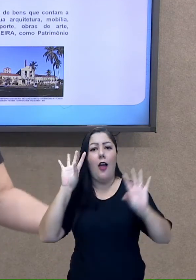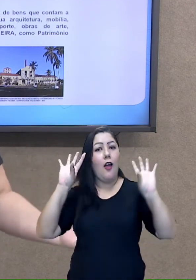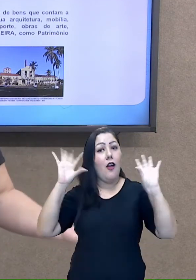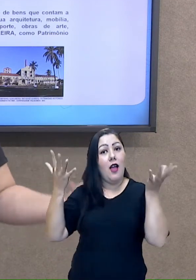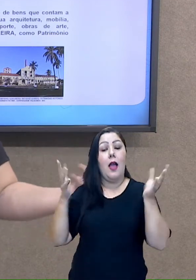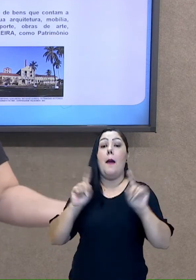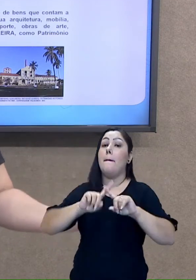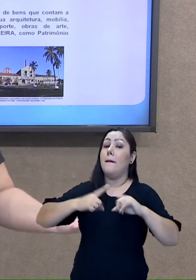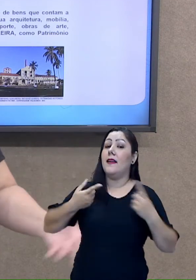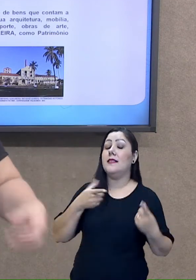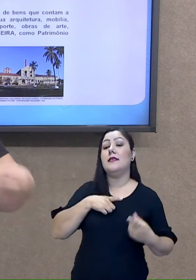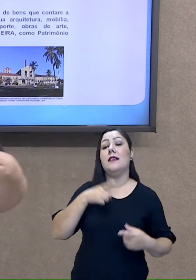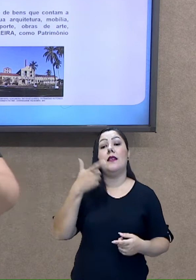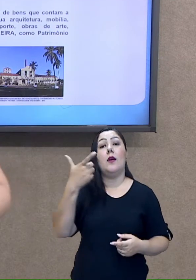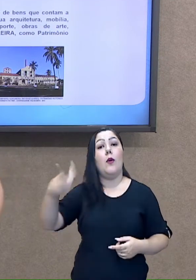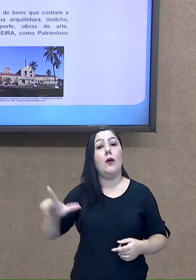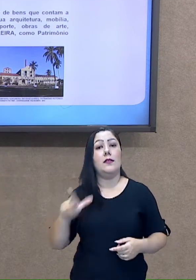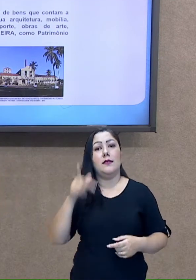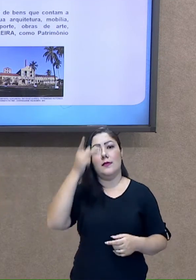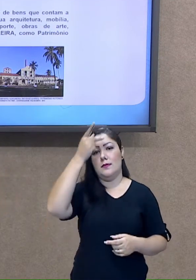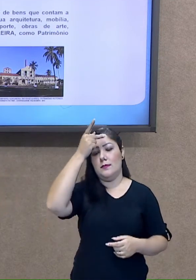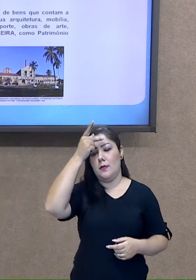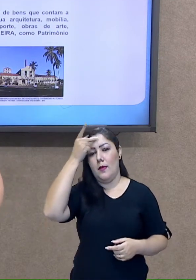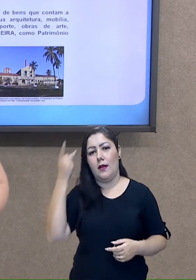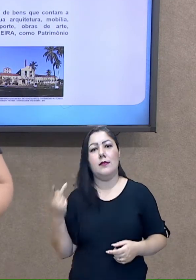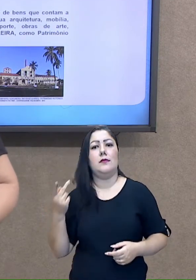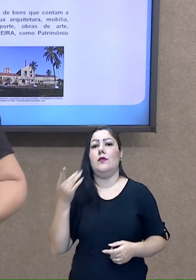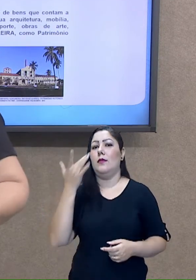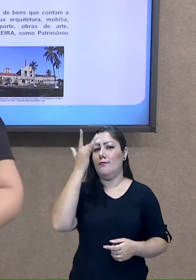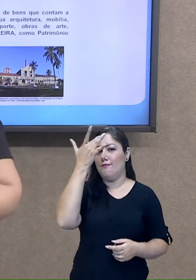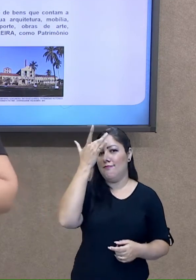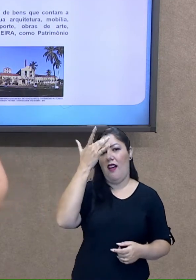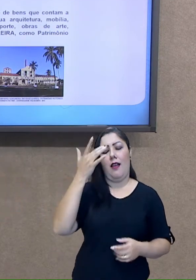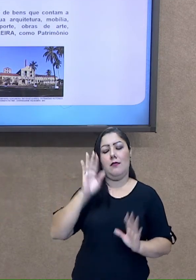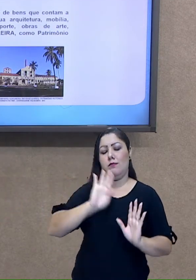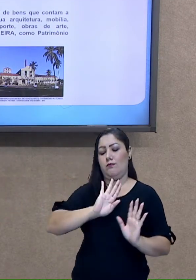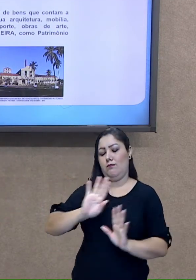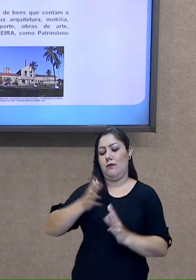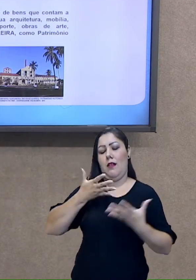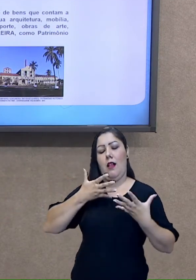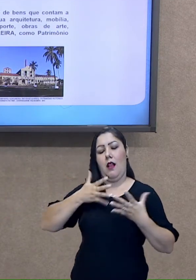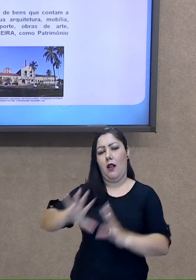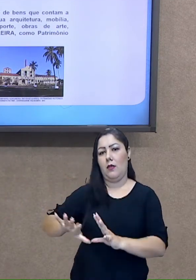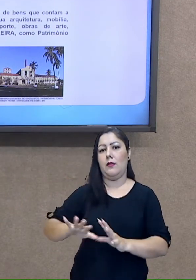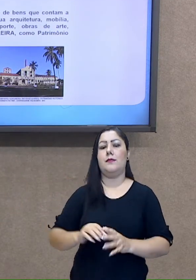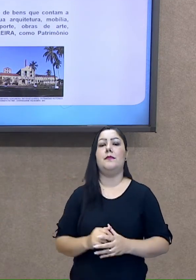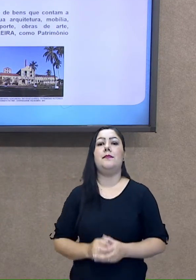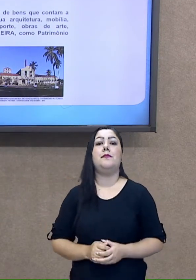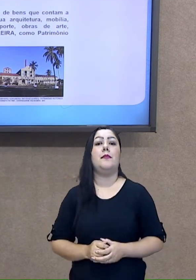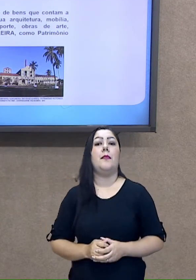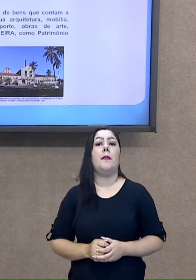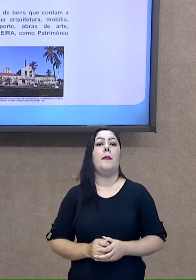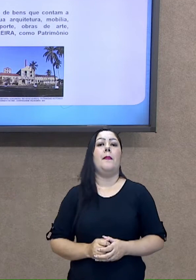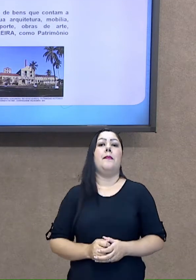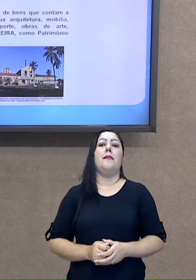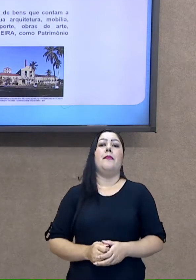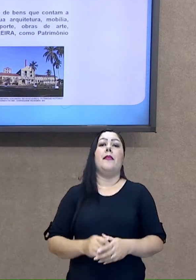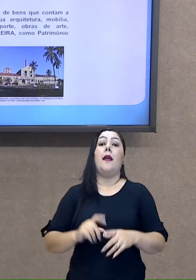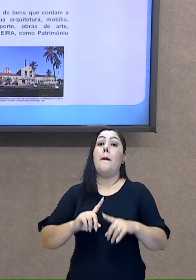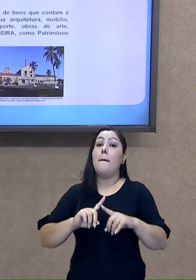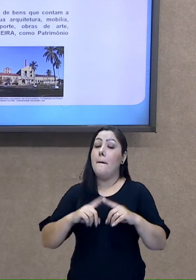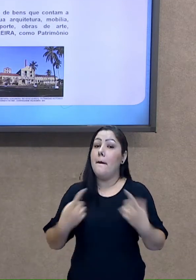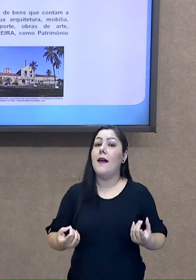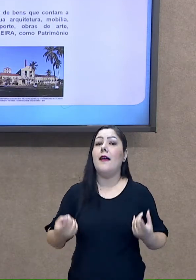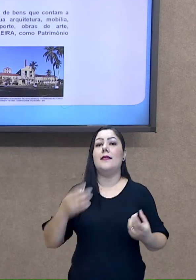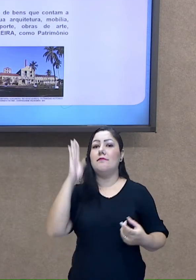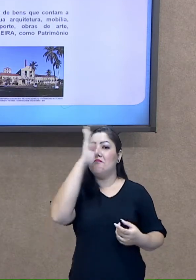e não praticam. Mas nós, brasileiros, somos conhecidos por essa grande festa que